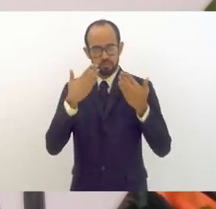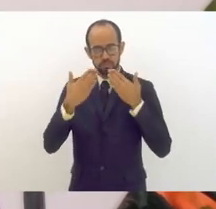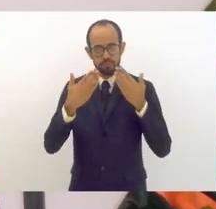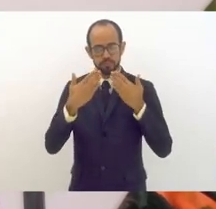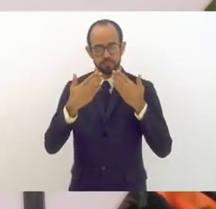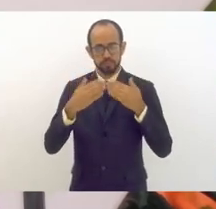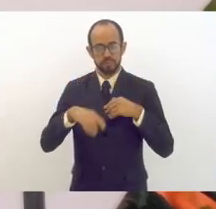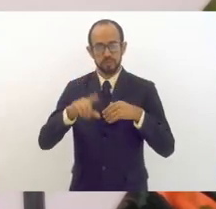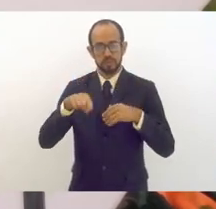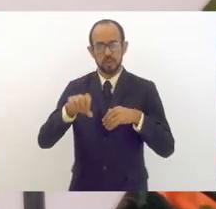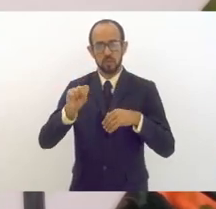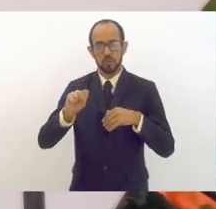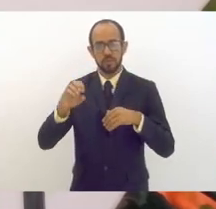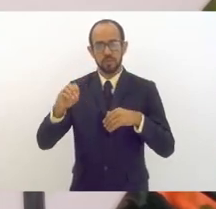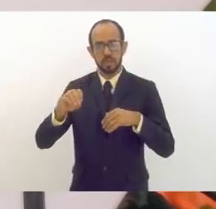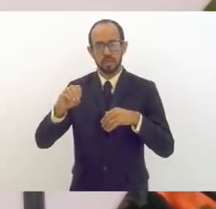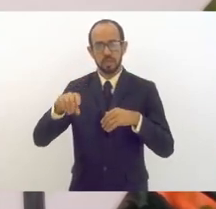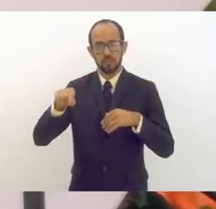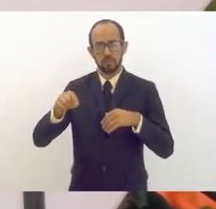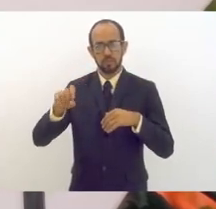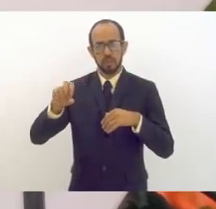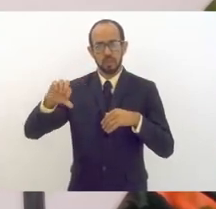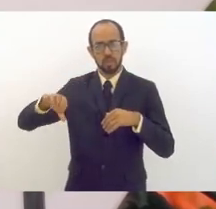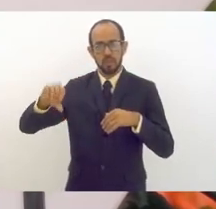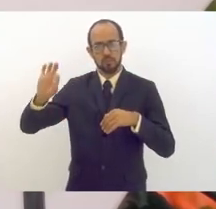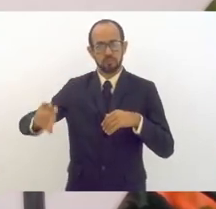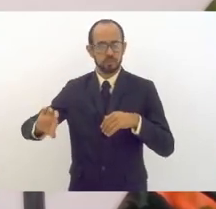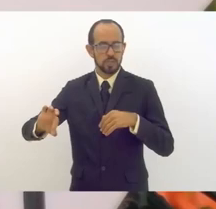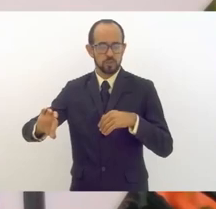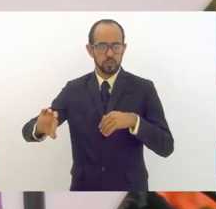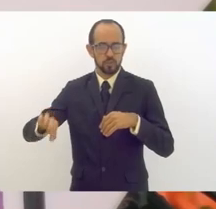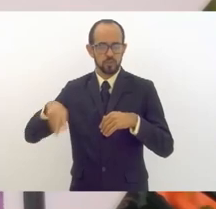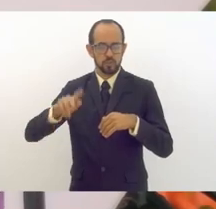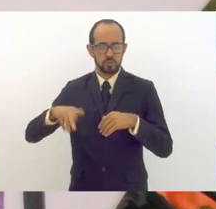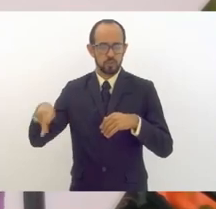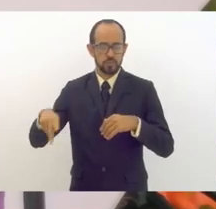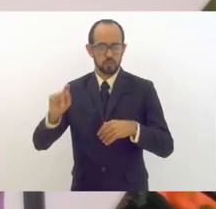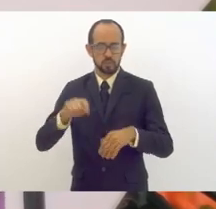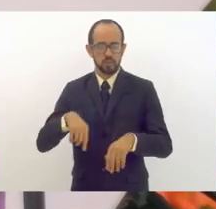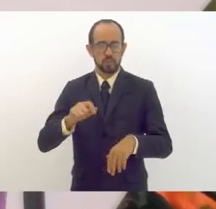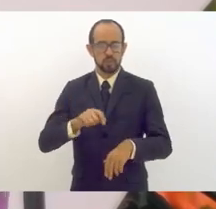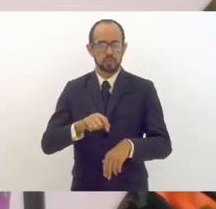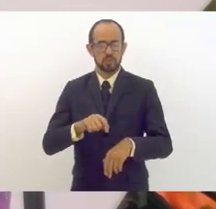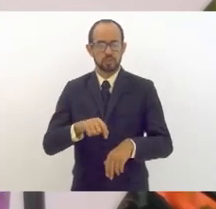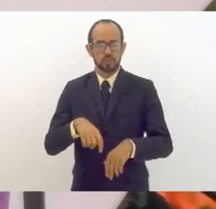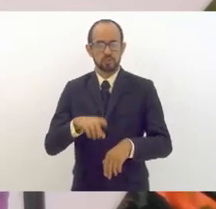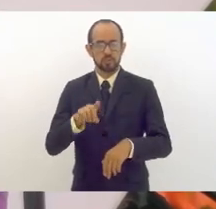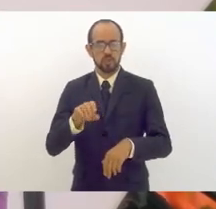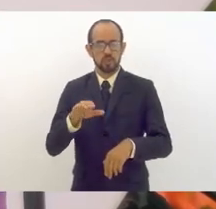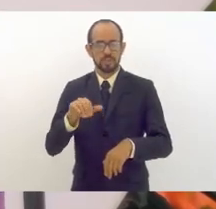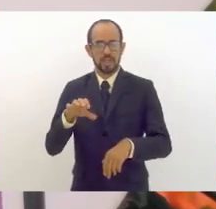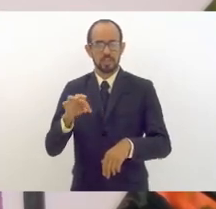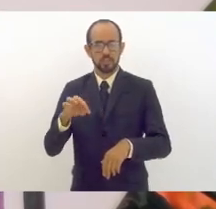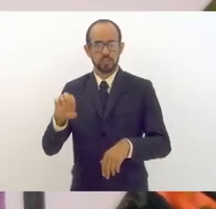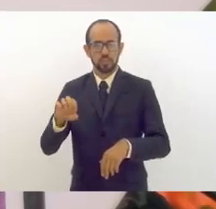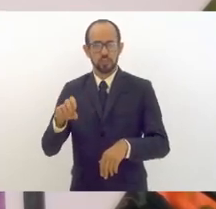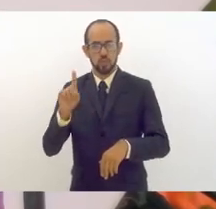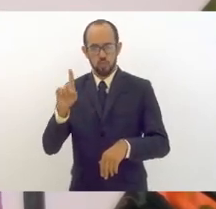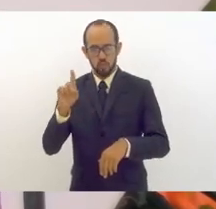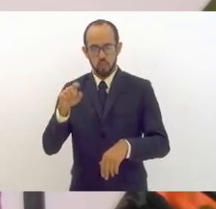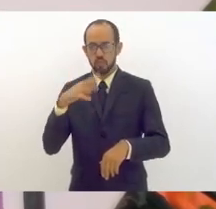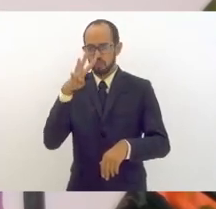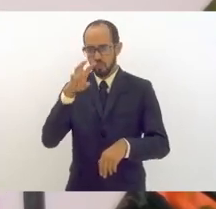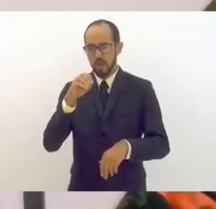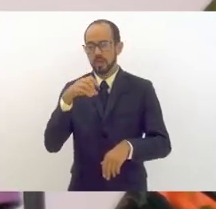de 80,9%. E os professores docentes 40 horas, docentes 2, 40 horas